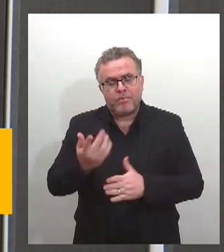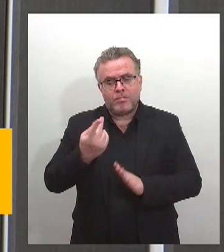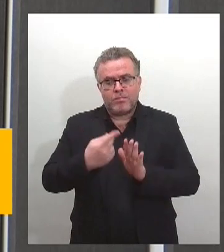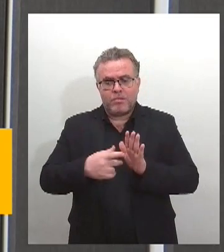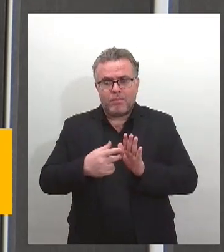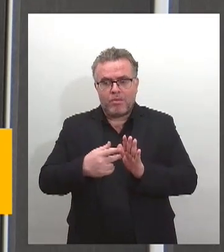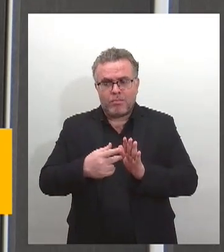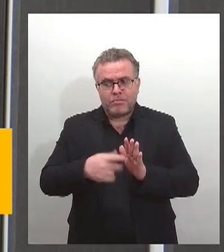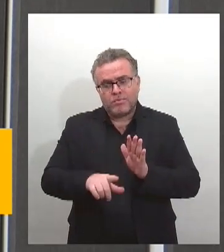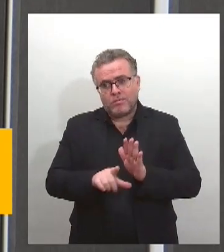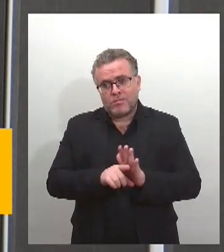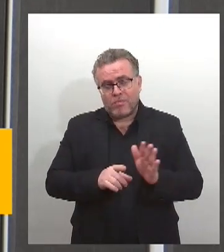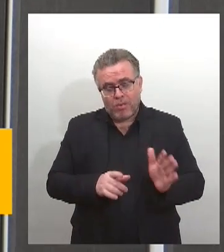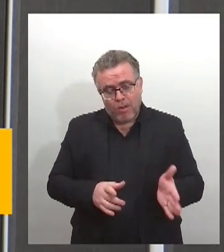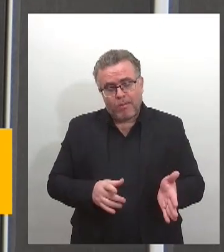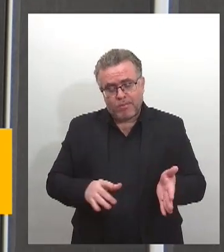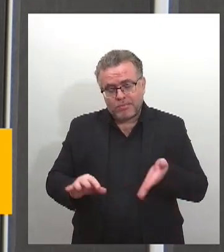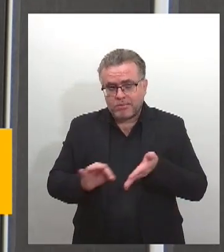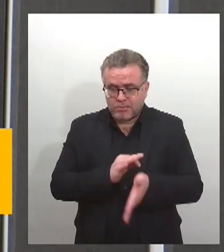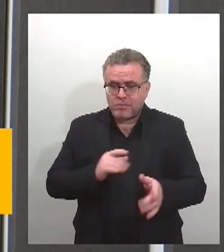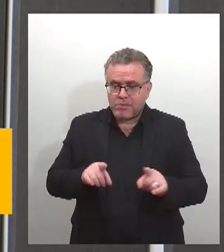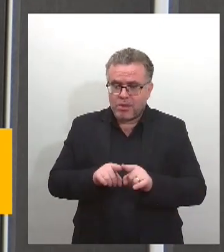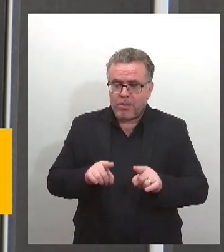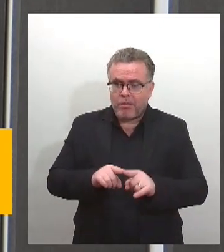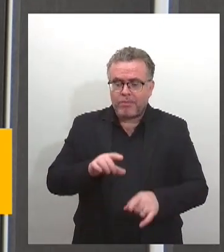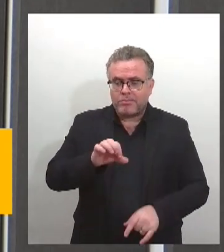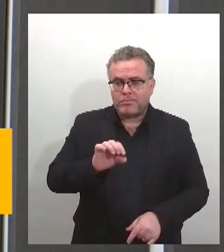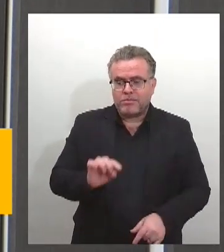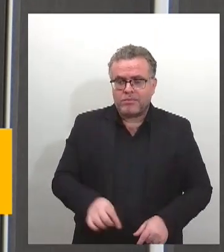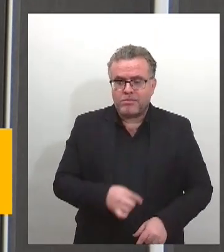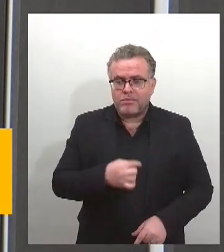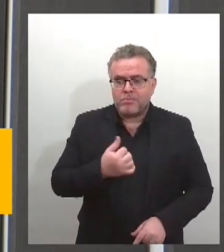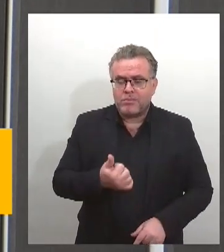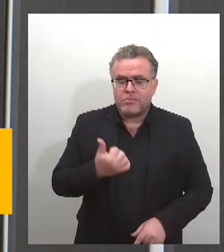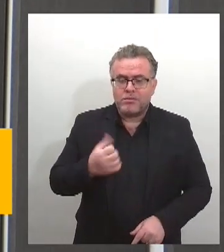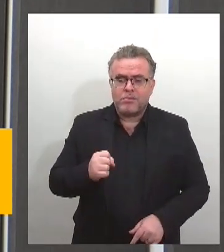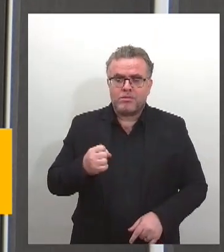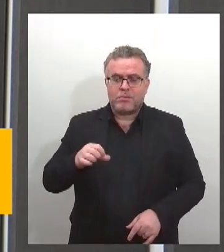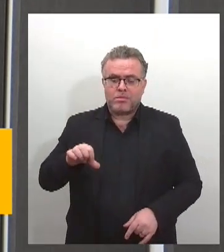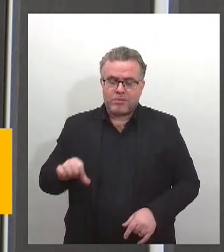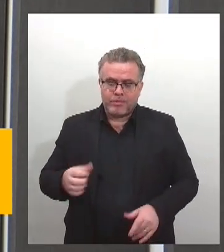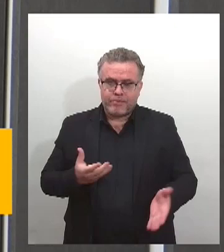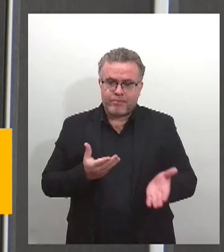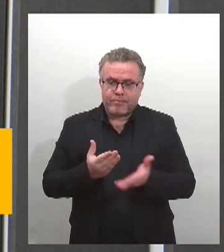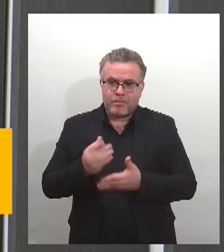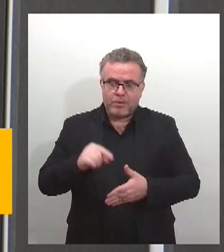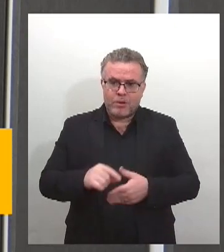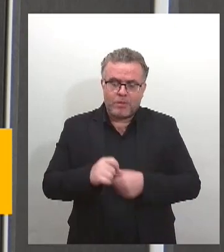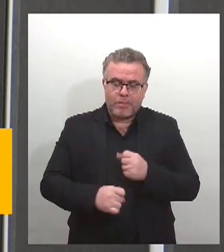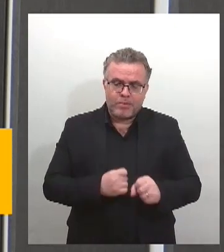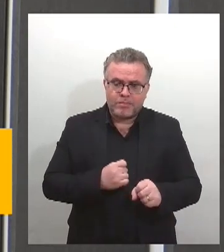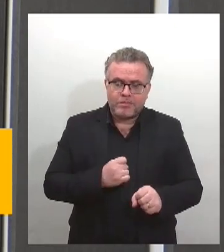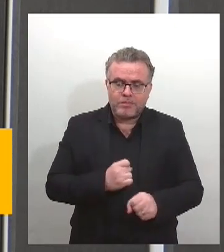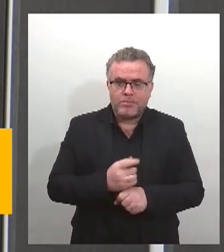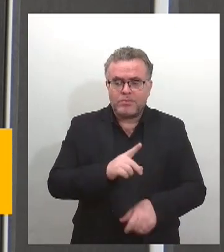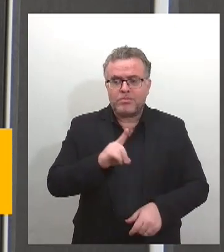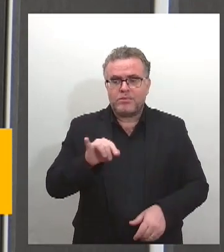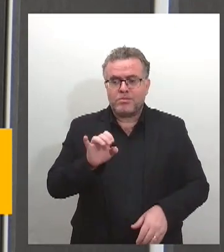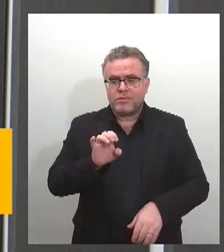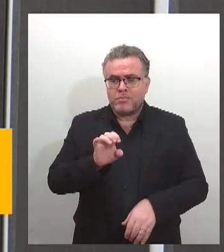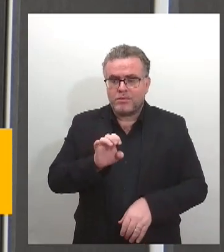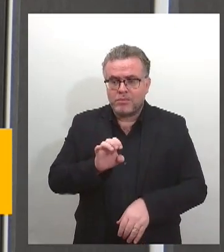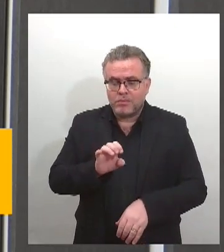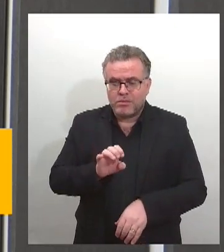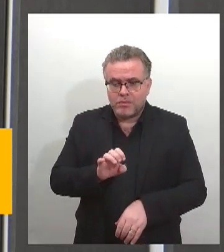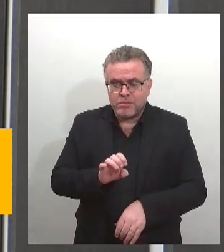população, a exemplo da Lei 9.189, aprovada este ano, que institui o Dia Estadual do Paradesporto, a